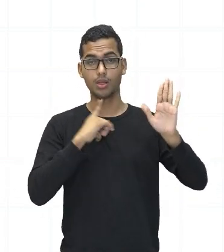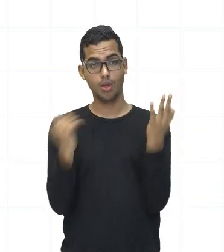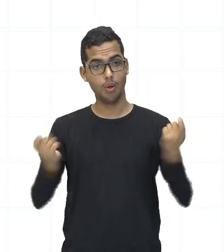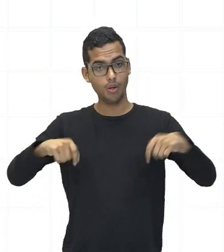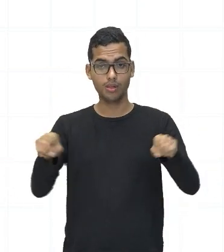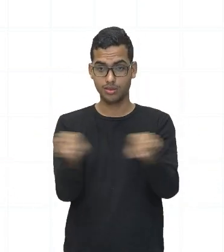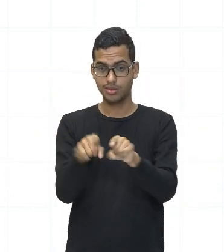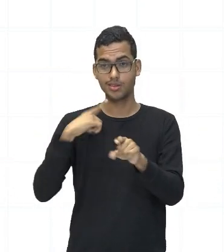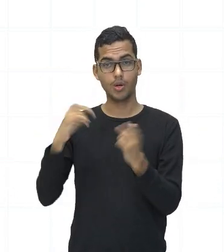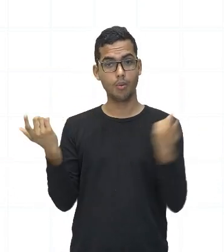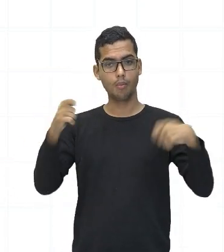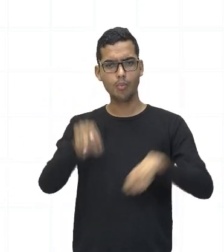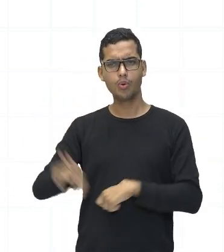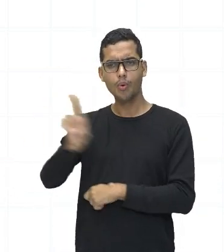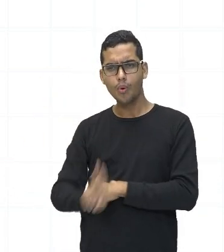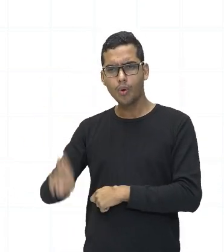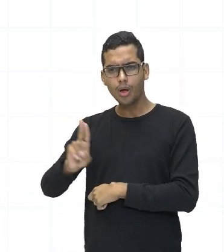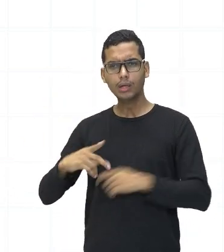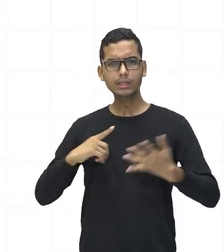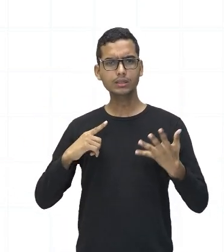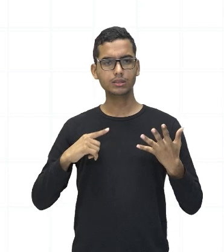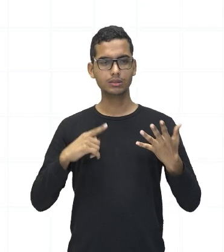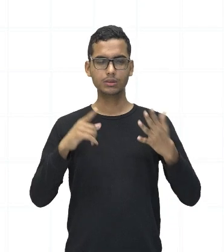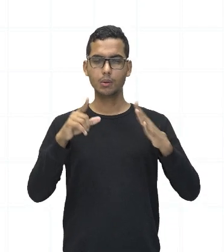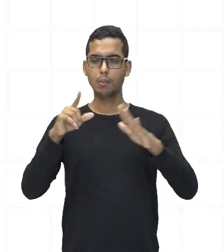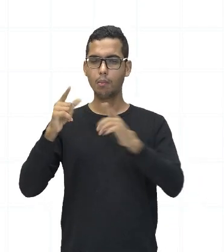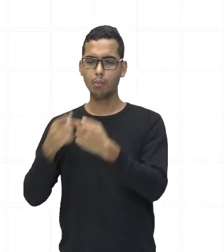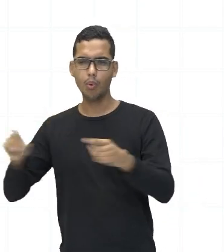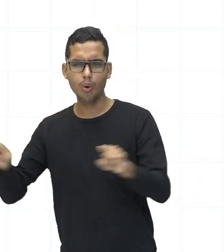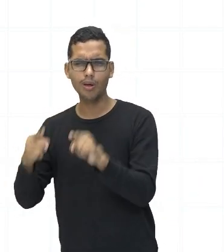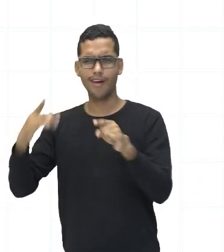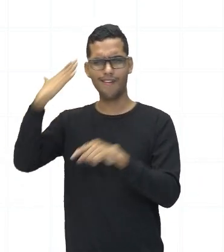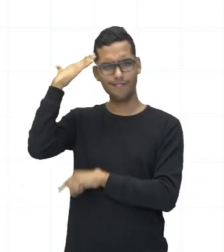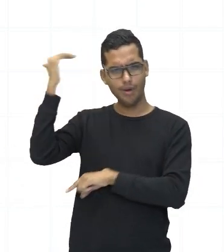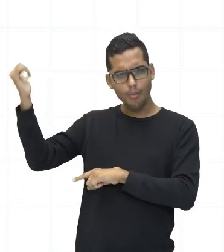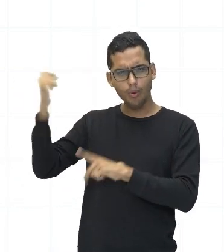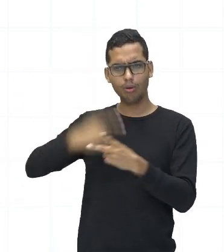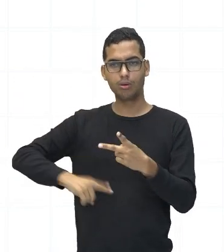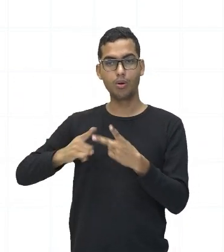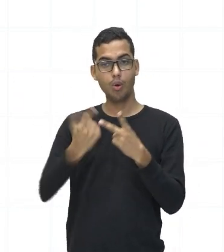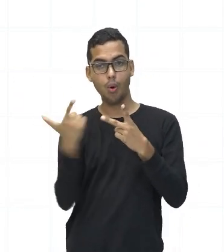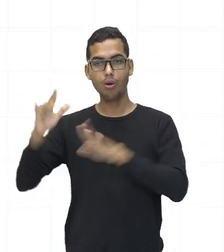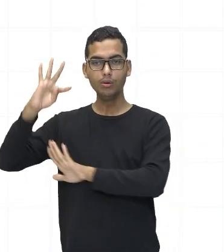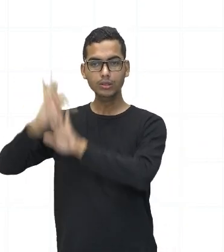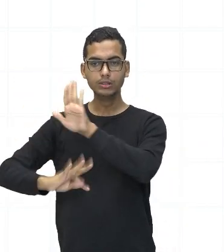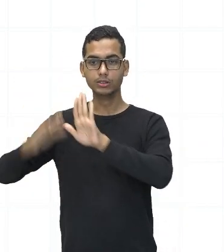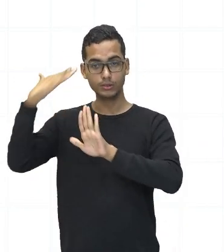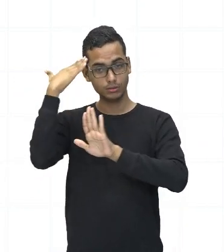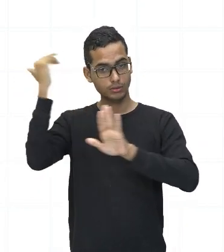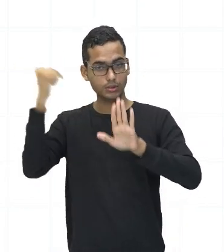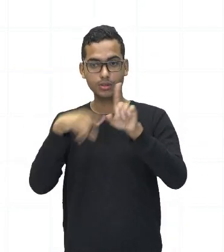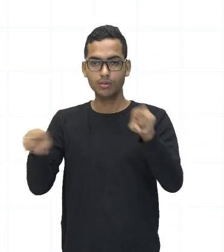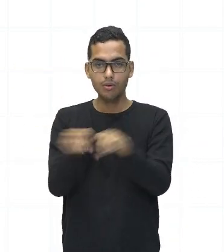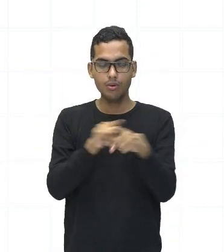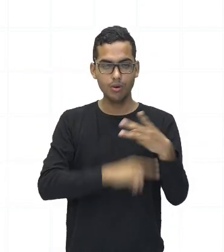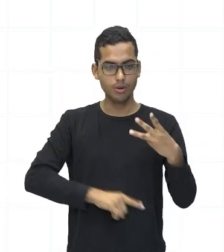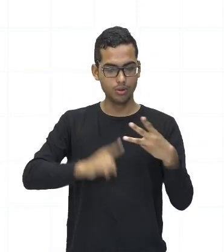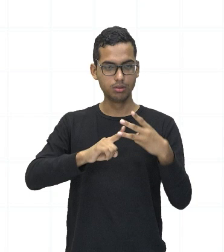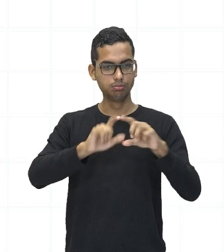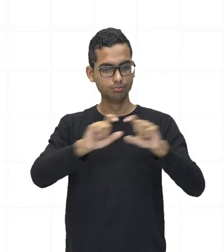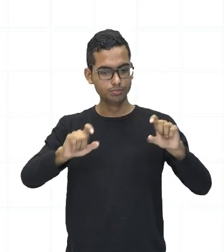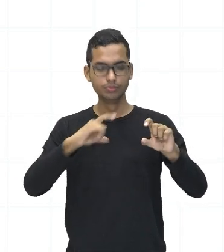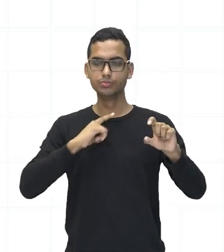se utilizar de músicas muito famosas, de outros textos muito conhecidos, de ditados populares